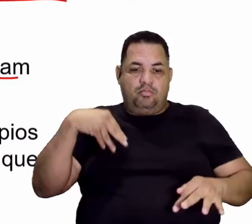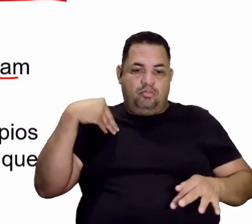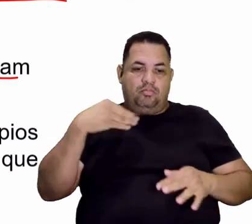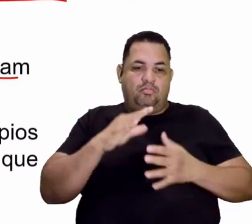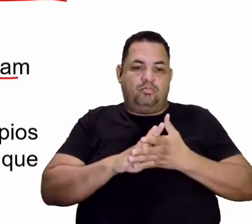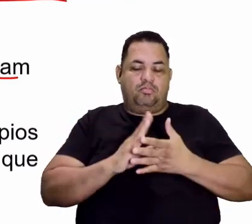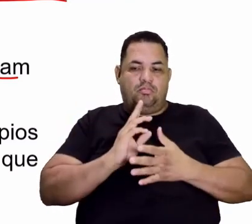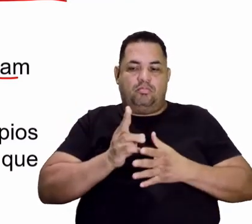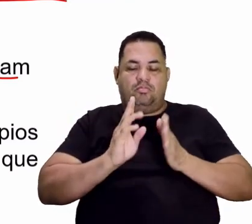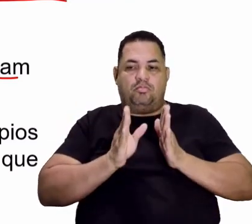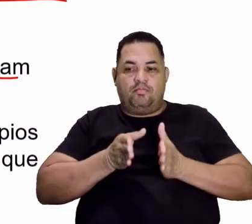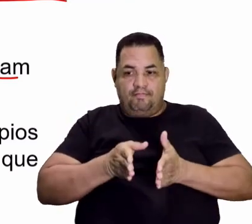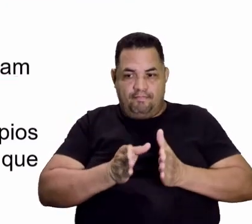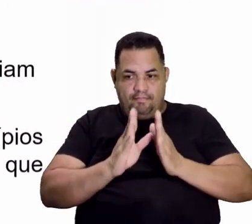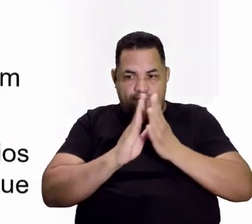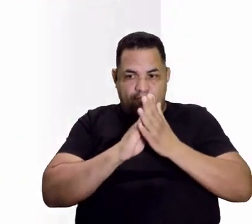princípios